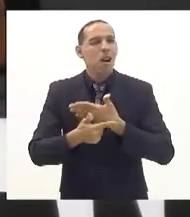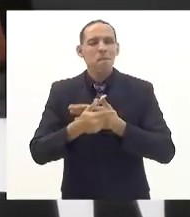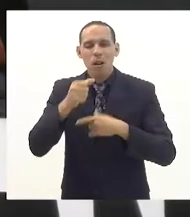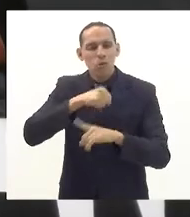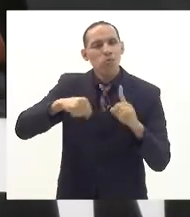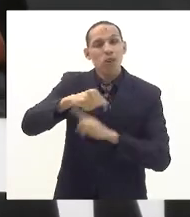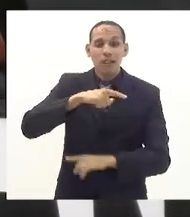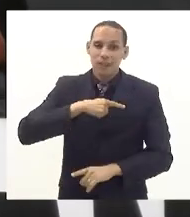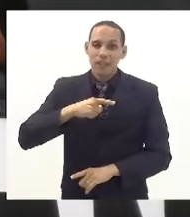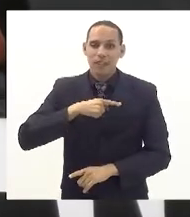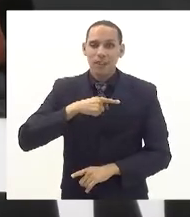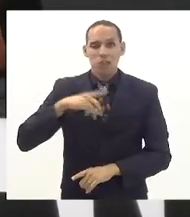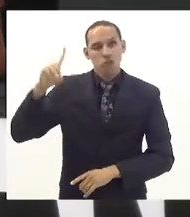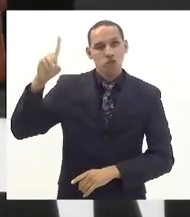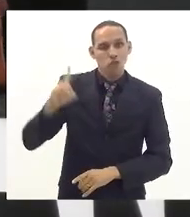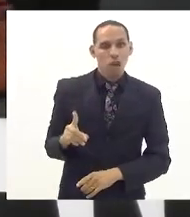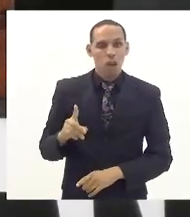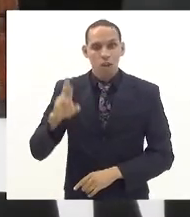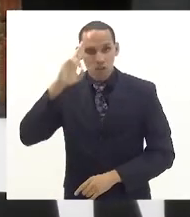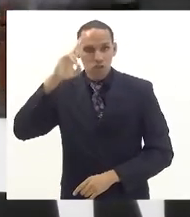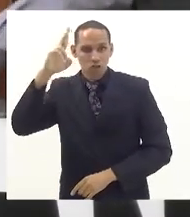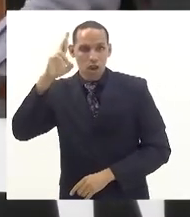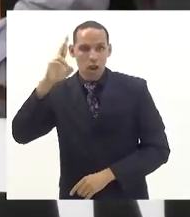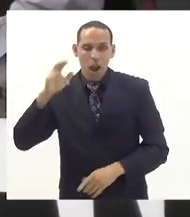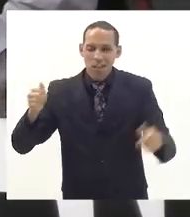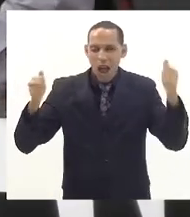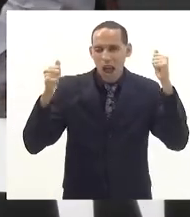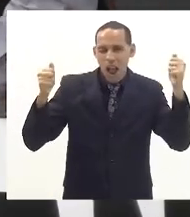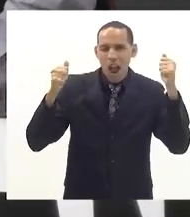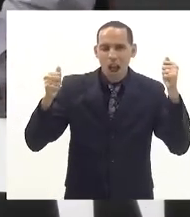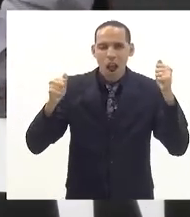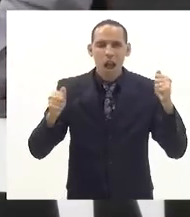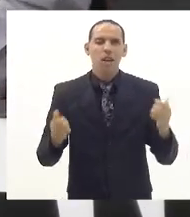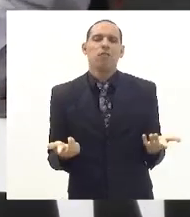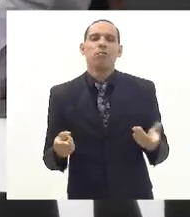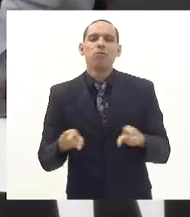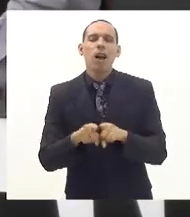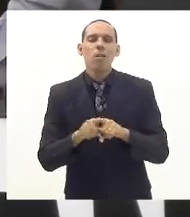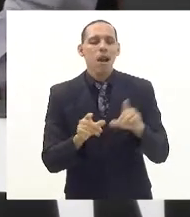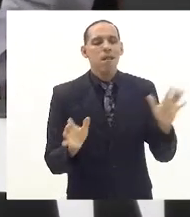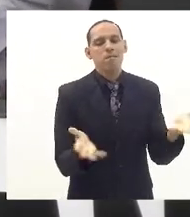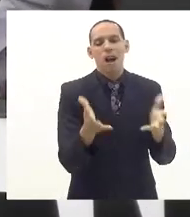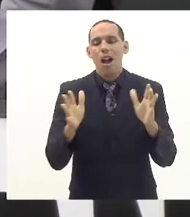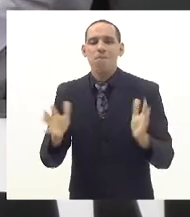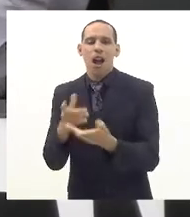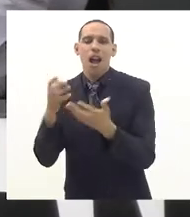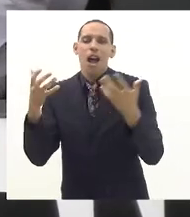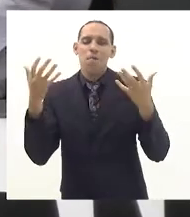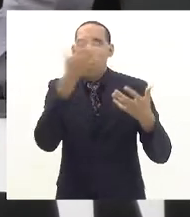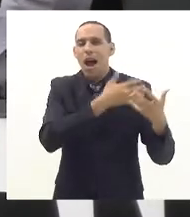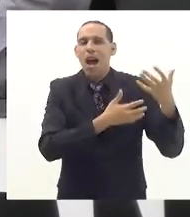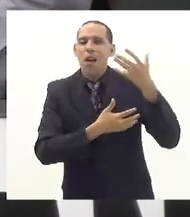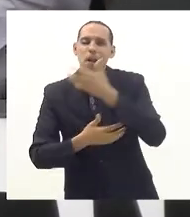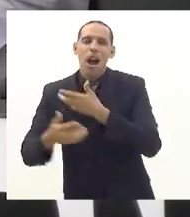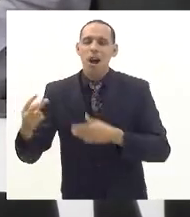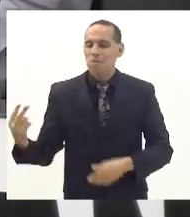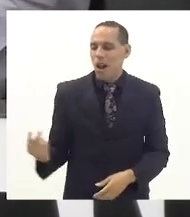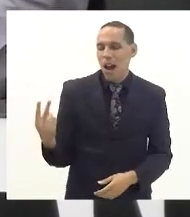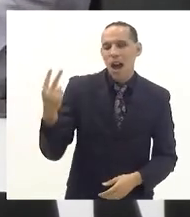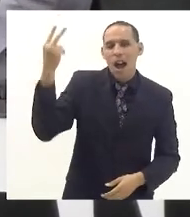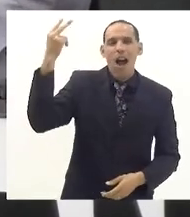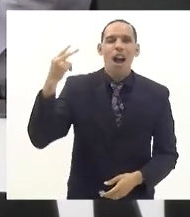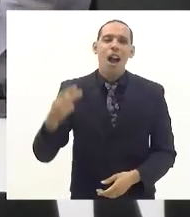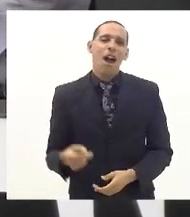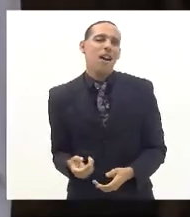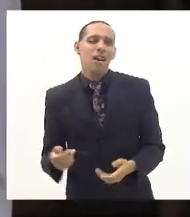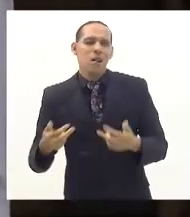e chefes de torcida, além de propagarem seus craques, seu hino, seus valores, suas palavras